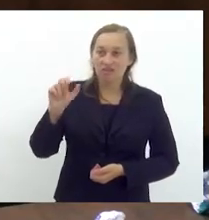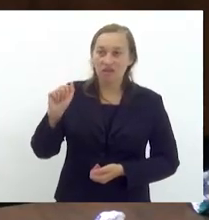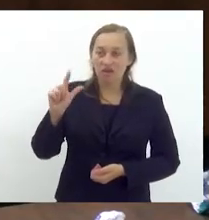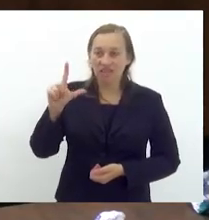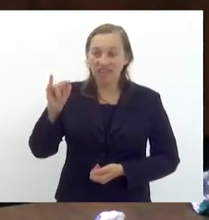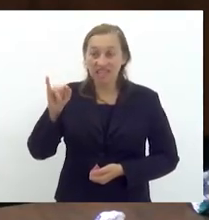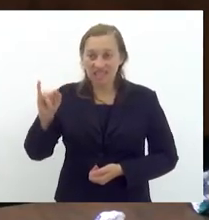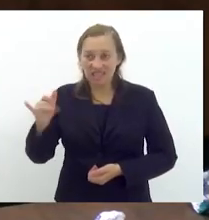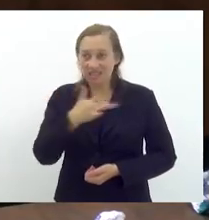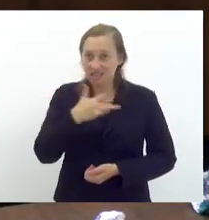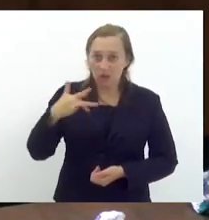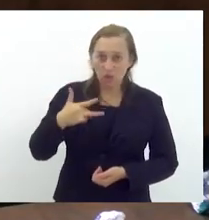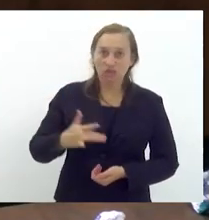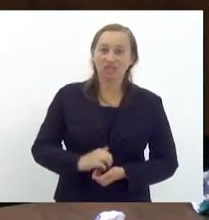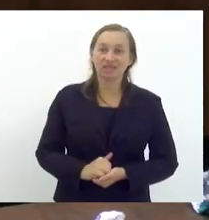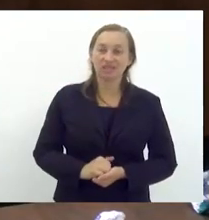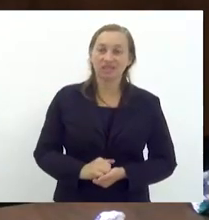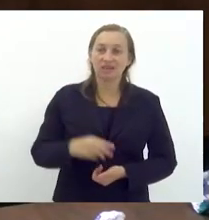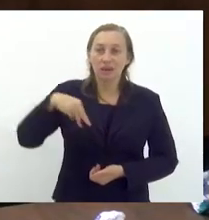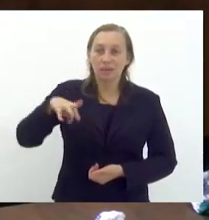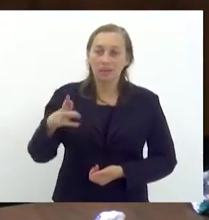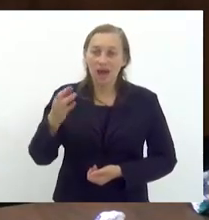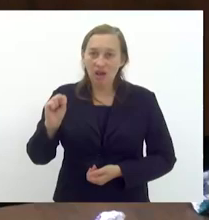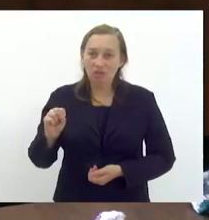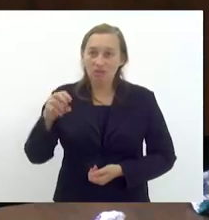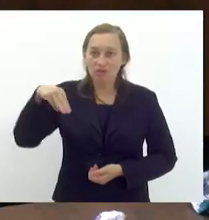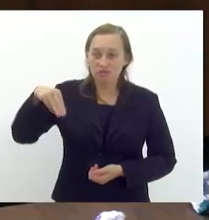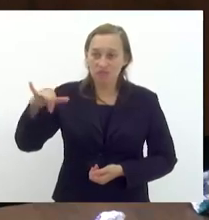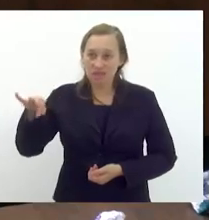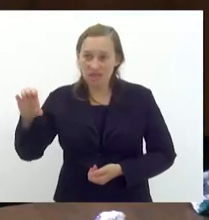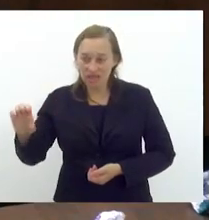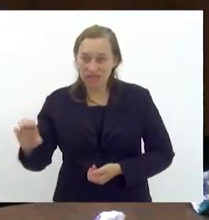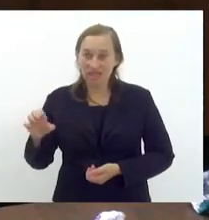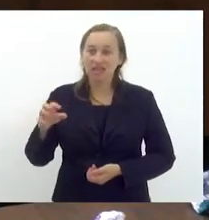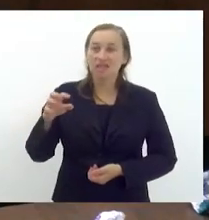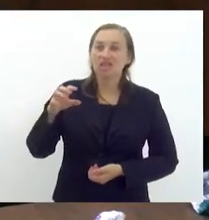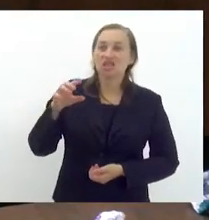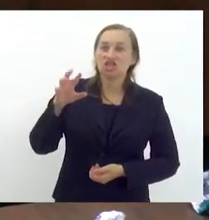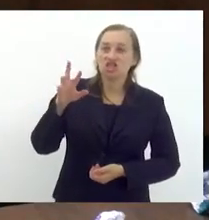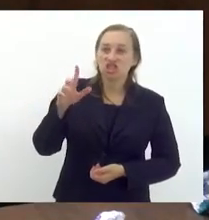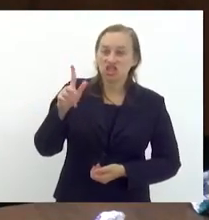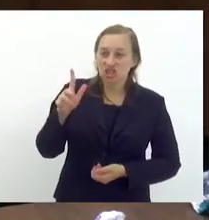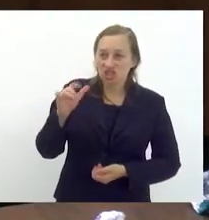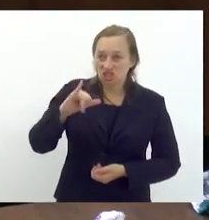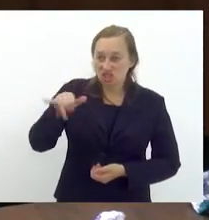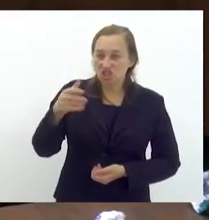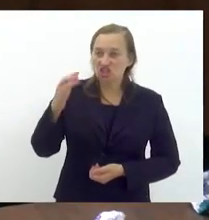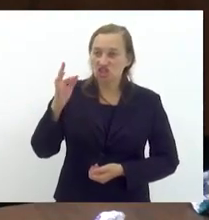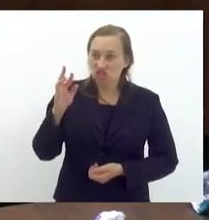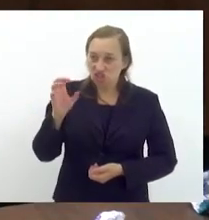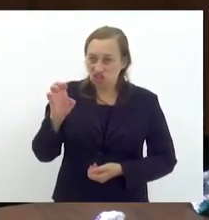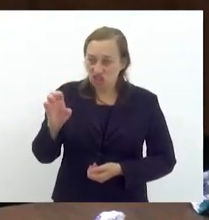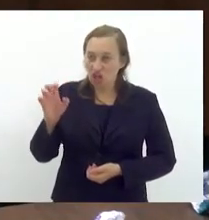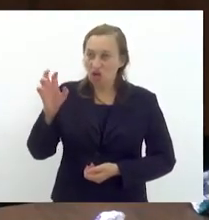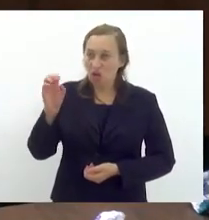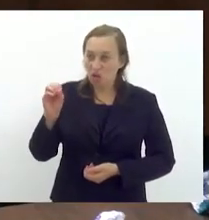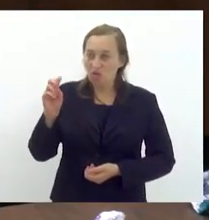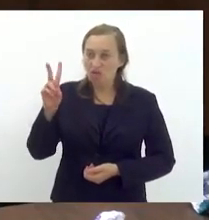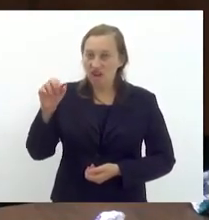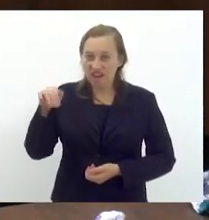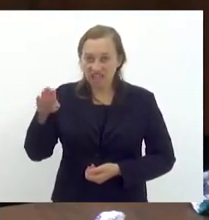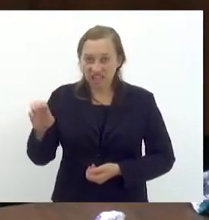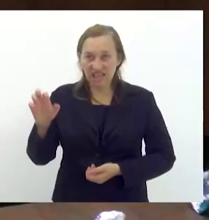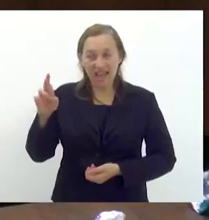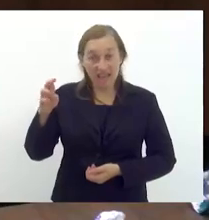Valdeci da Saúde Marcos Mili Giovani Ratinho e Átila Nunes então